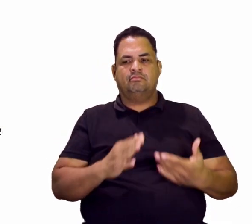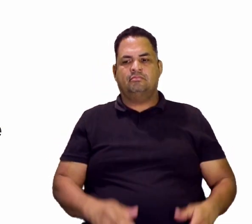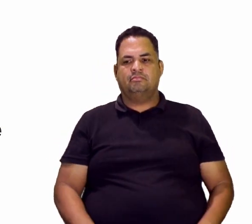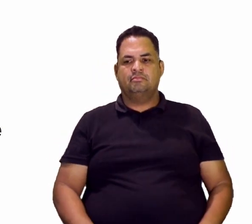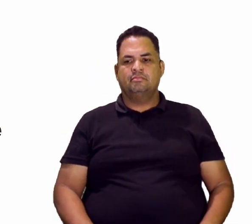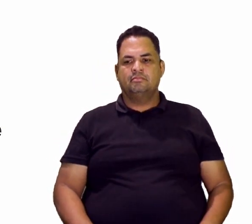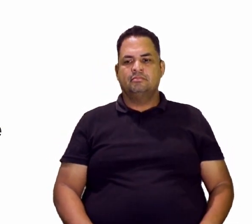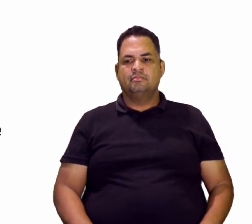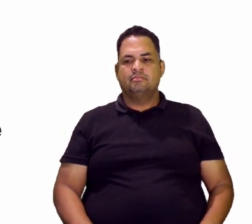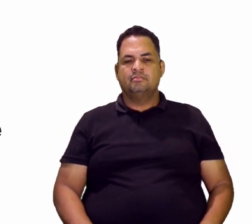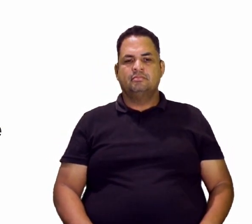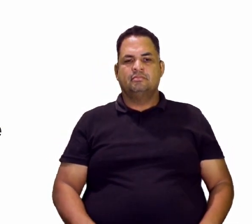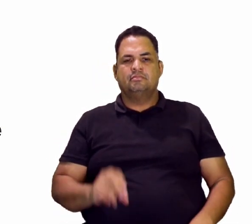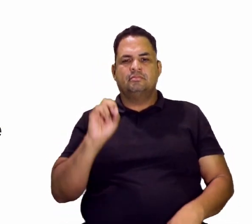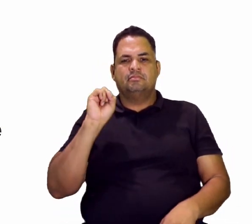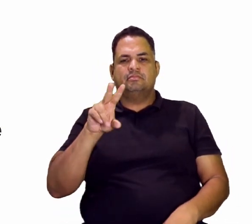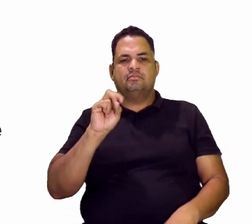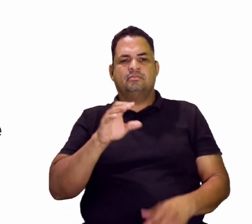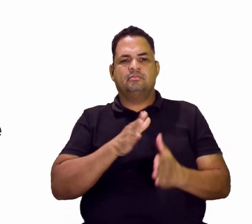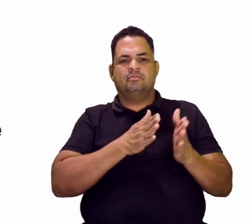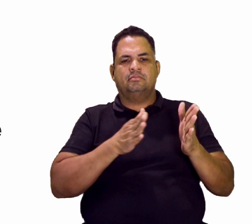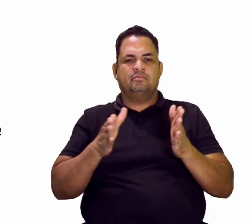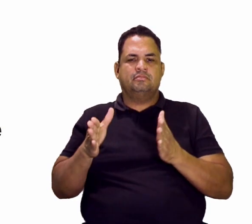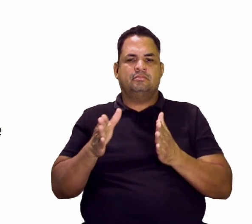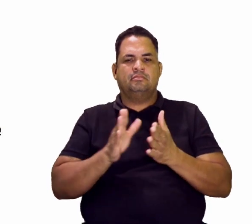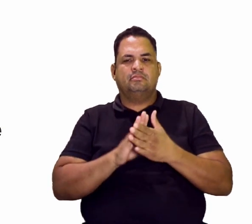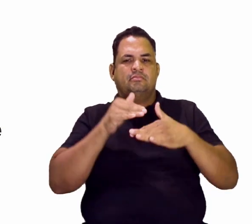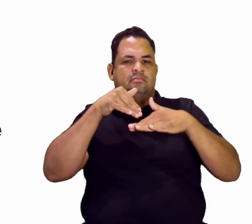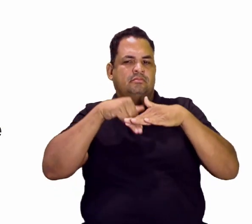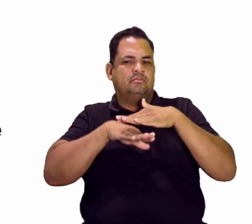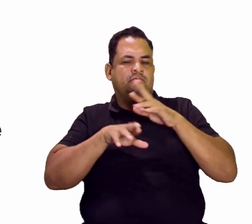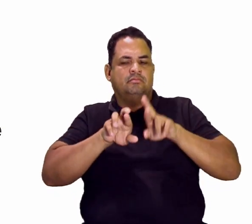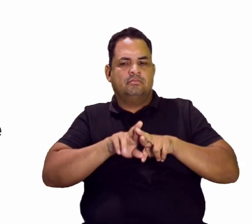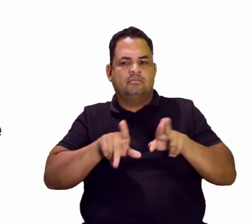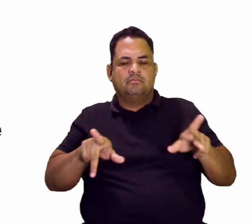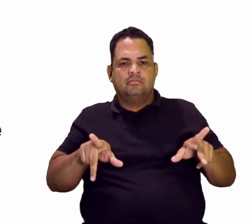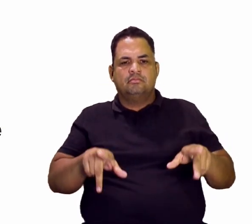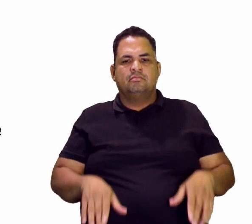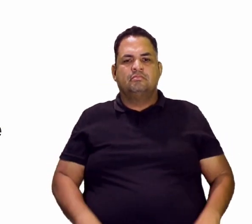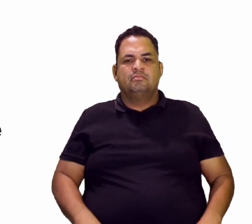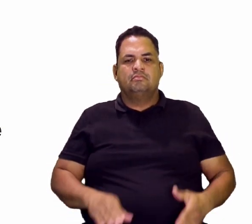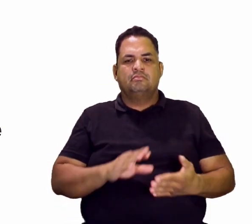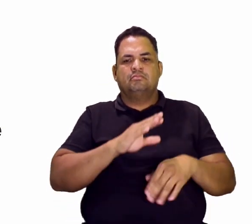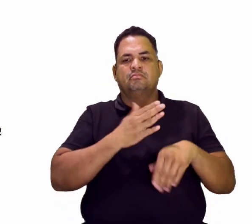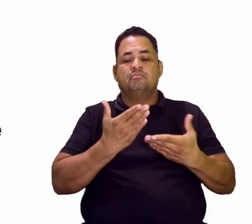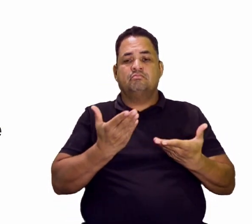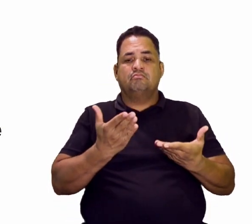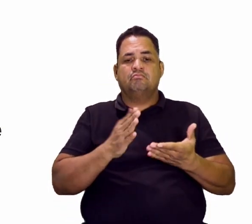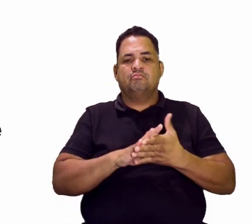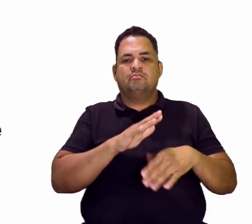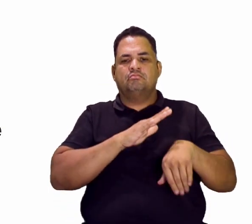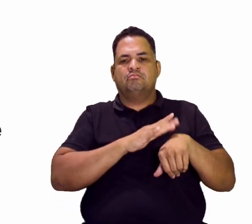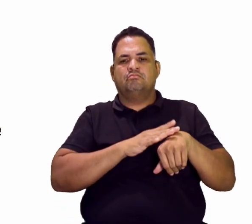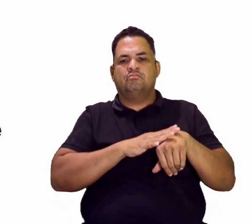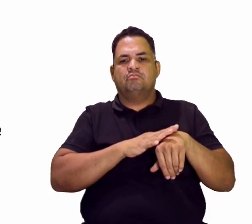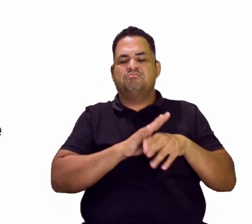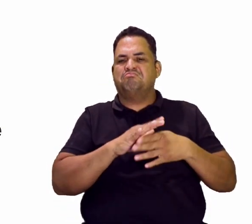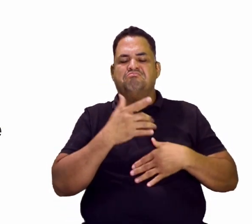né? Os vírus têm períodos de incubação diferentes e, em muitos casos, os doentes